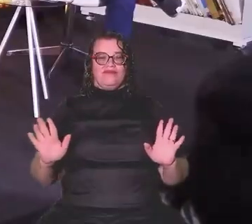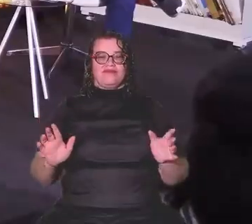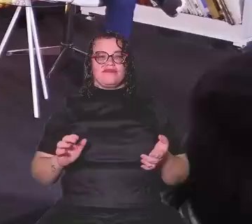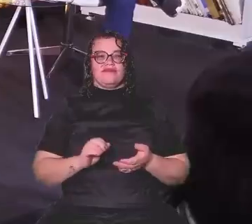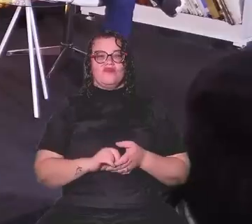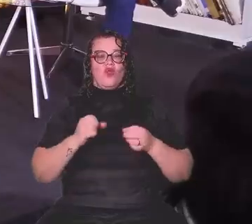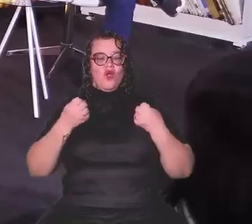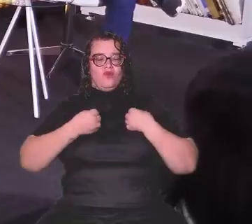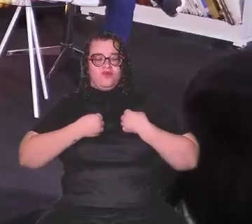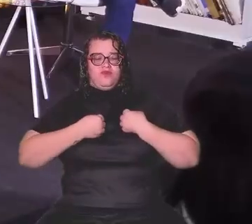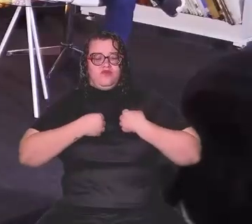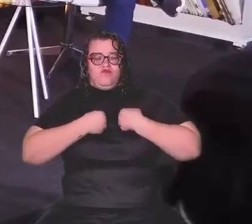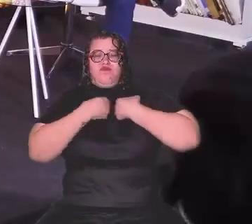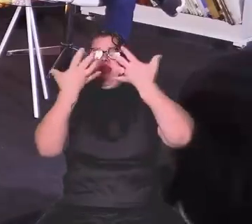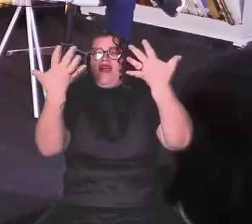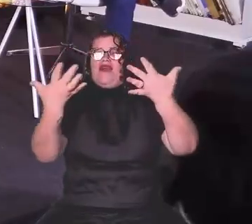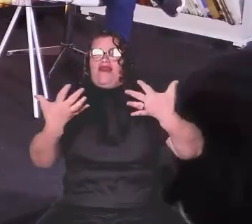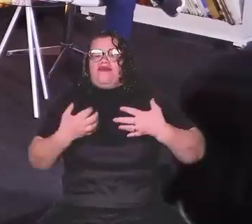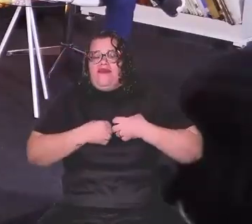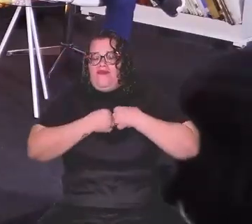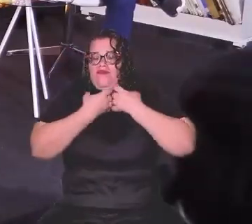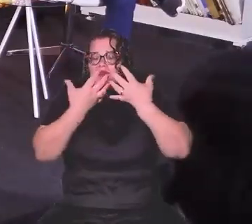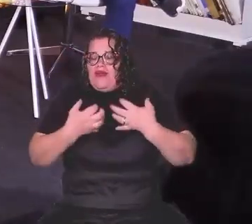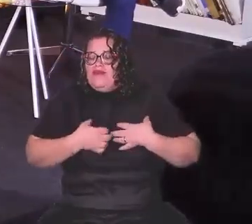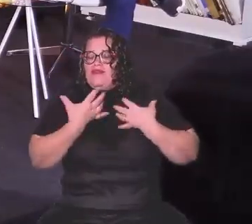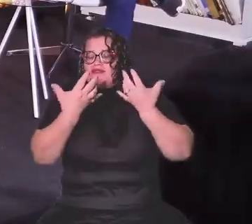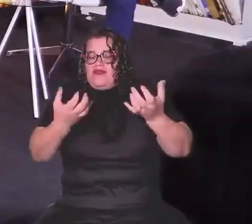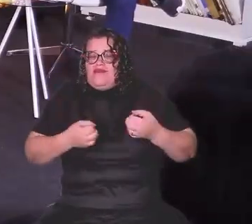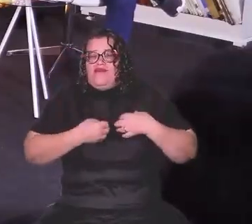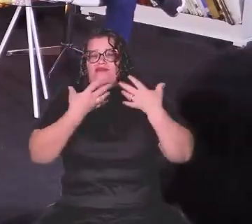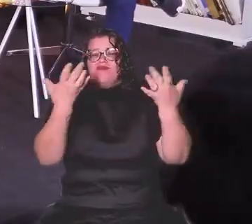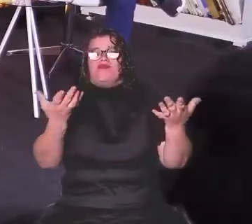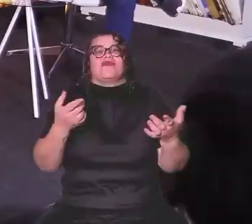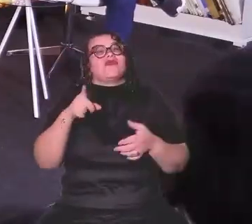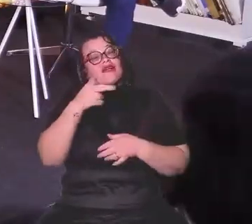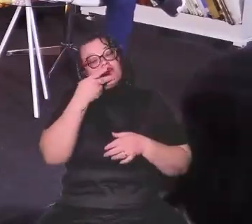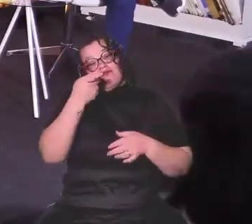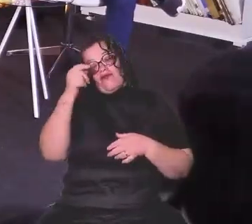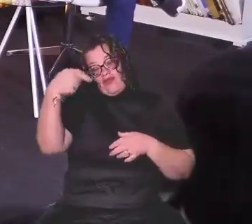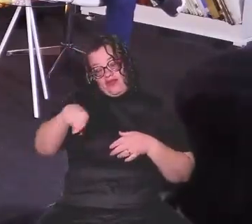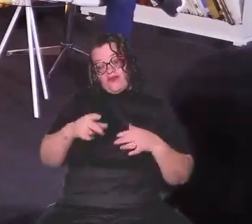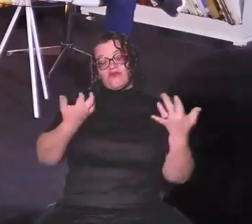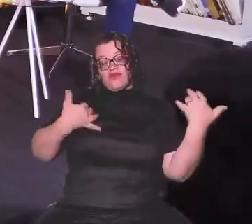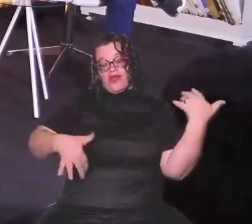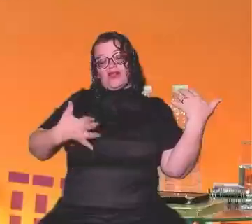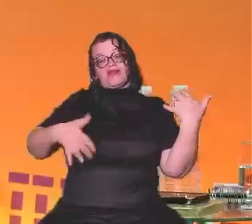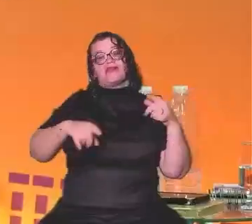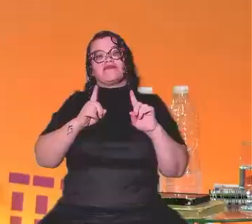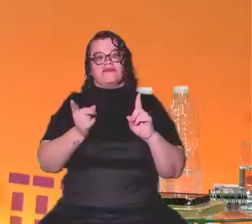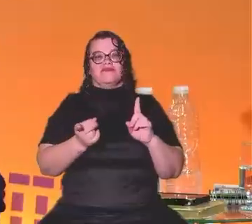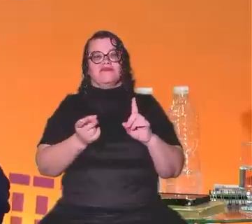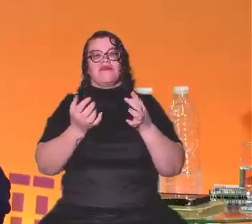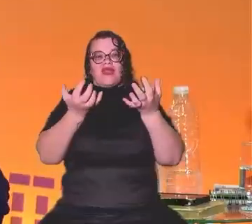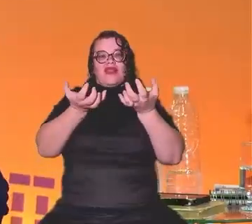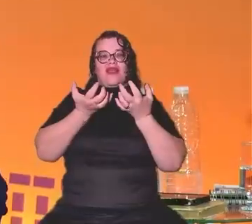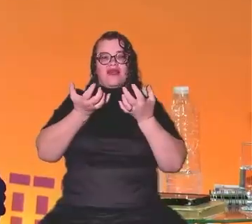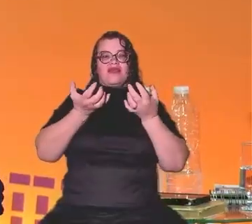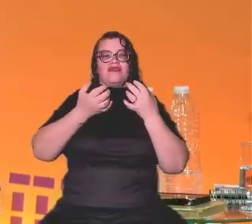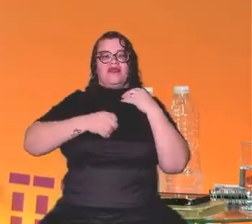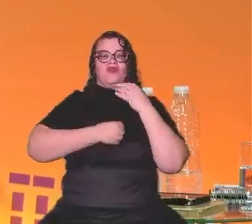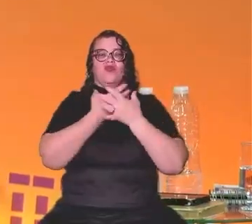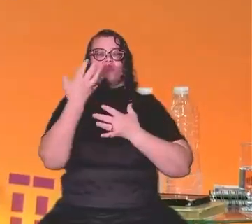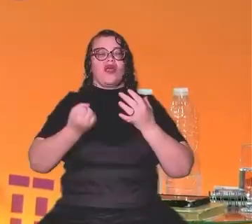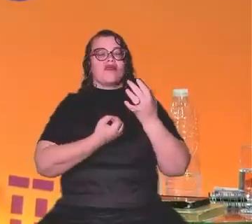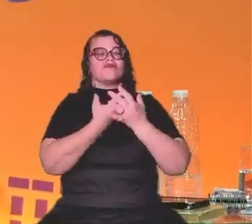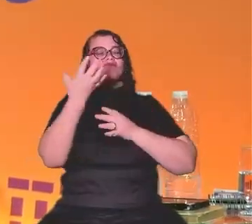Essa é a explosão. Eu disse pra você trazer o violão, hein? É essa explosão que a gente quer. Explosão do